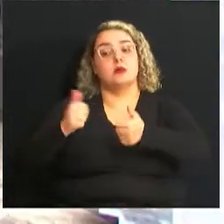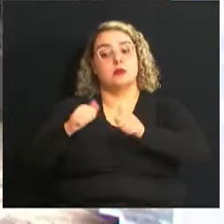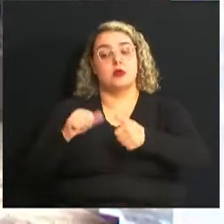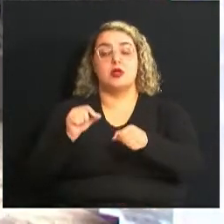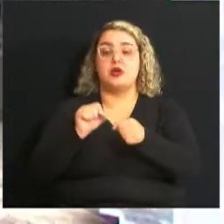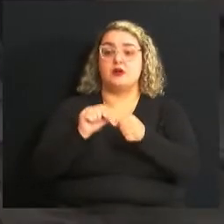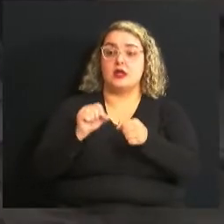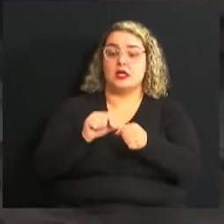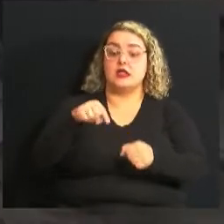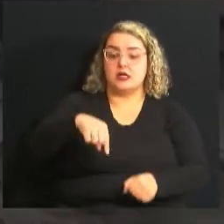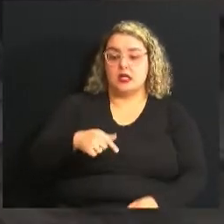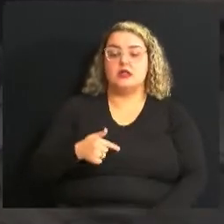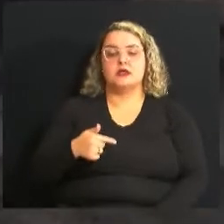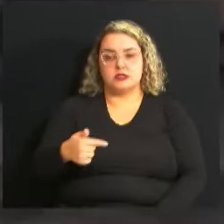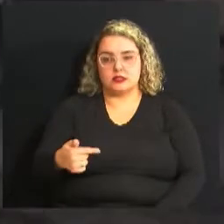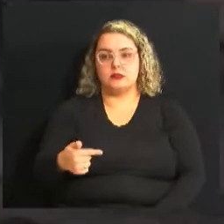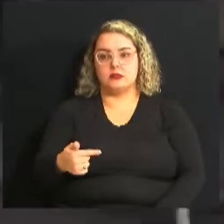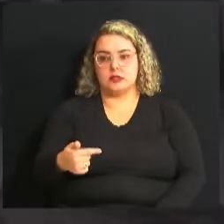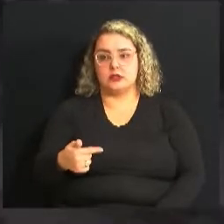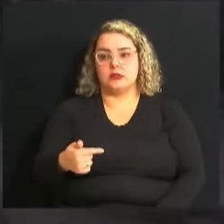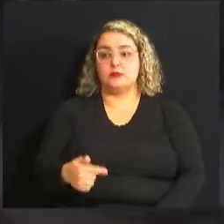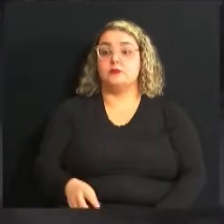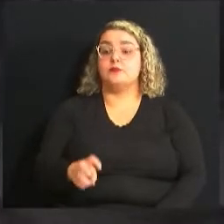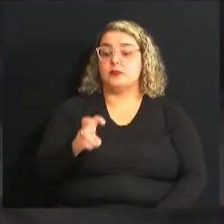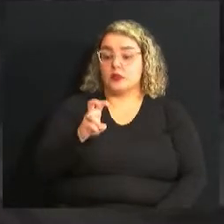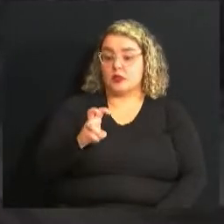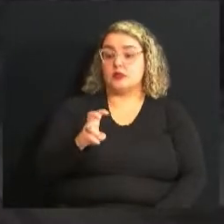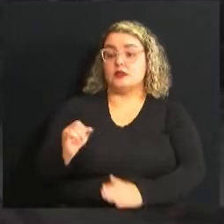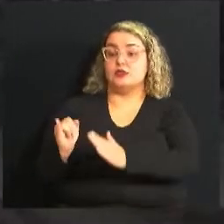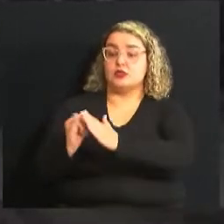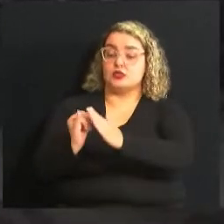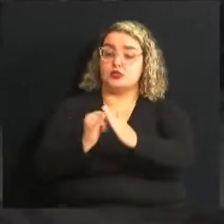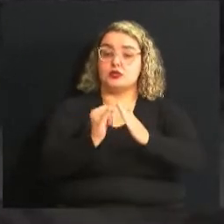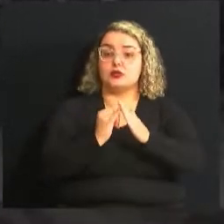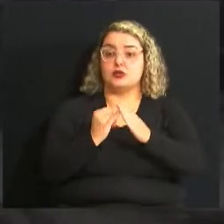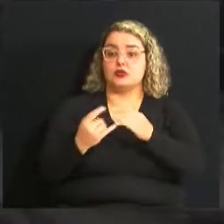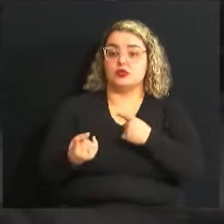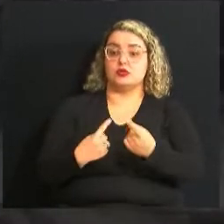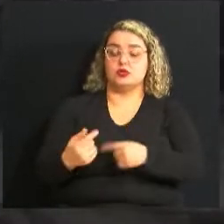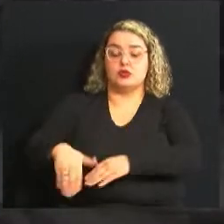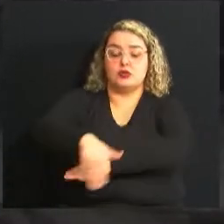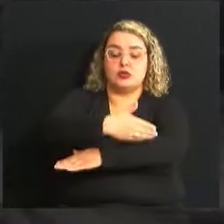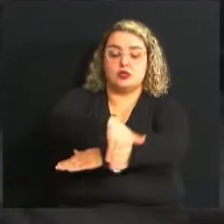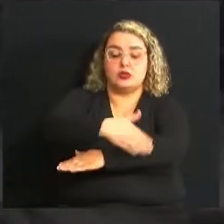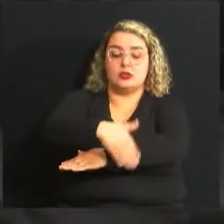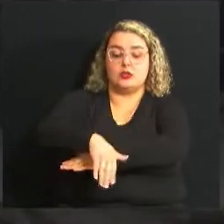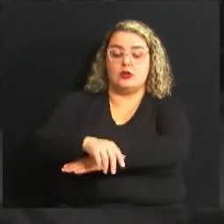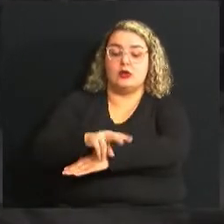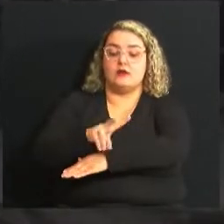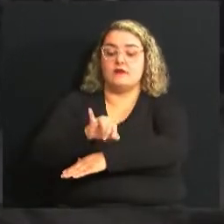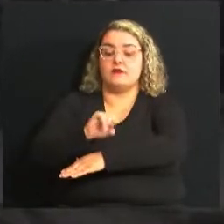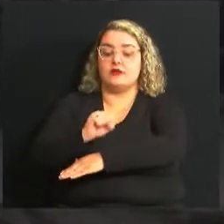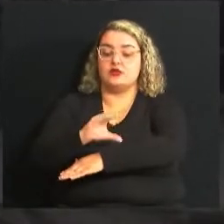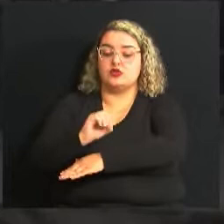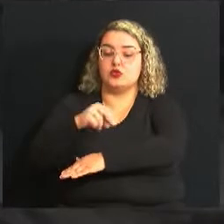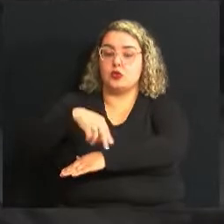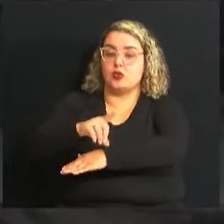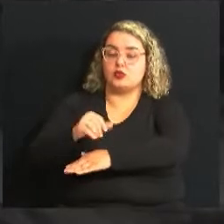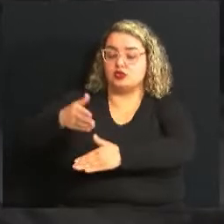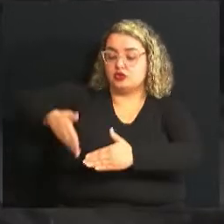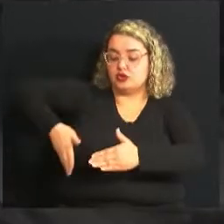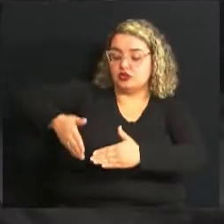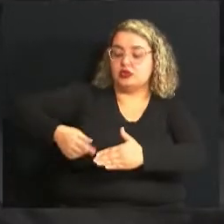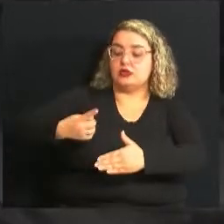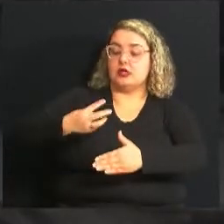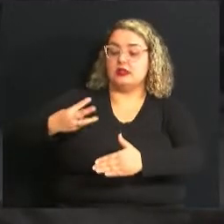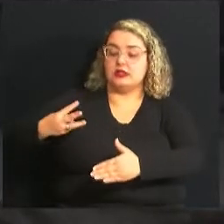ainda nesta semana. São 5 imóveis localizados nas ruas Visconde do Rio Branco e também na 13 de